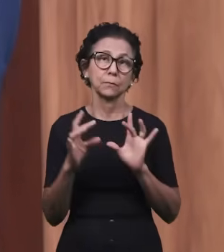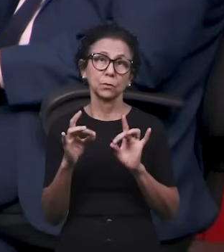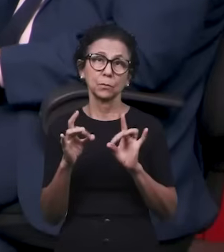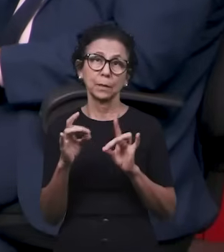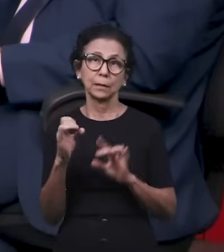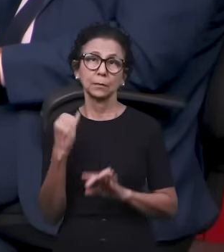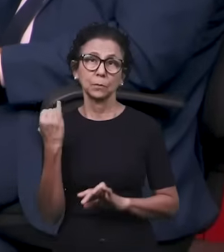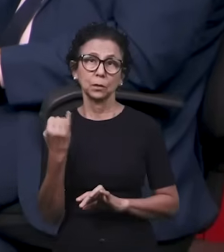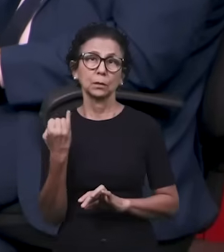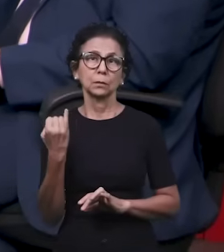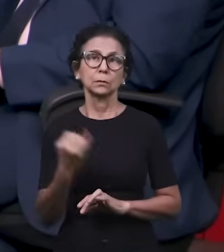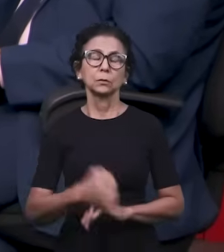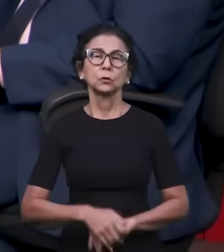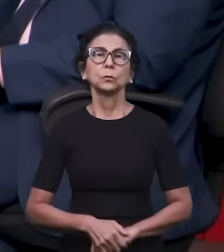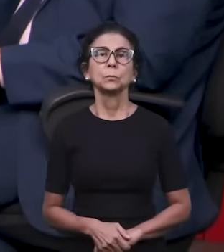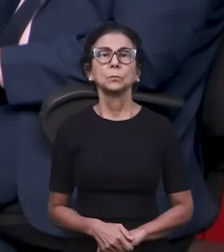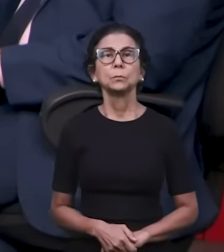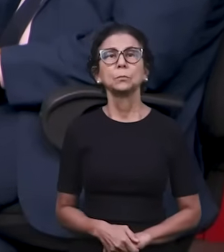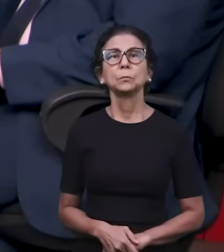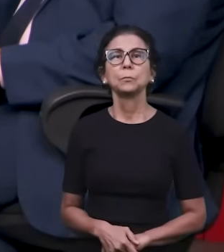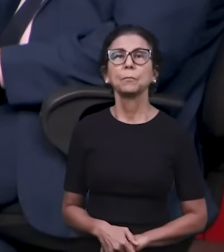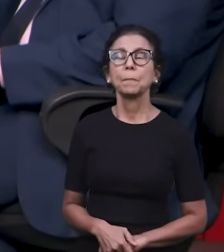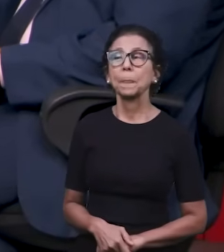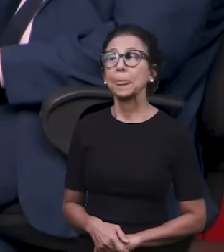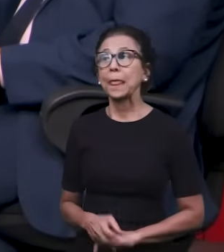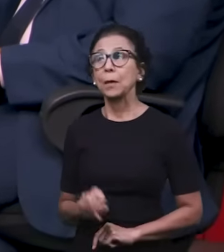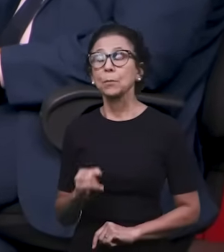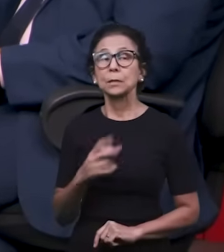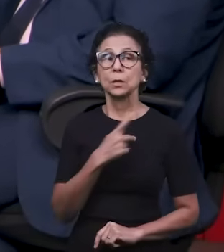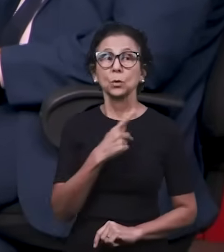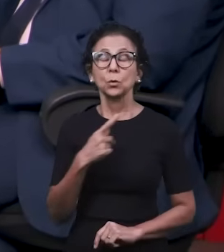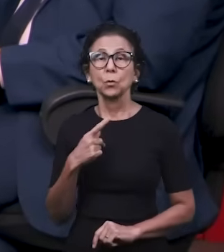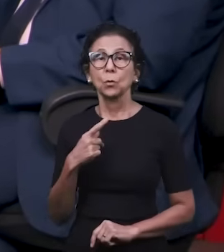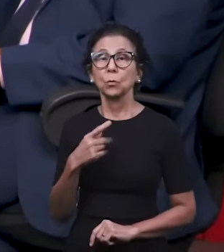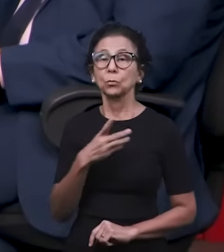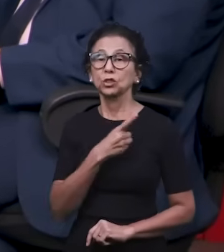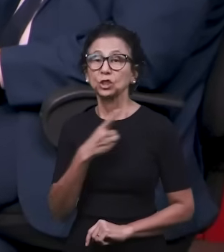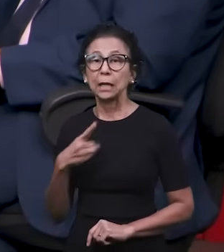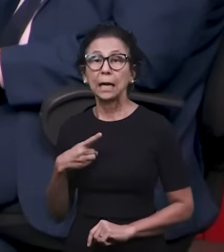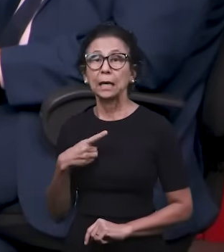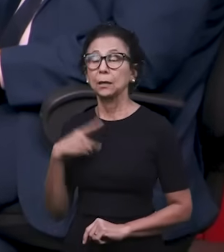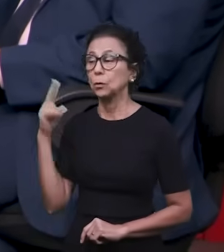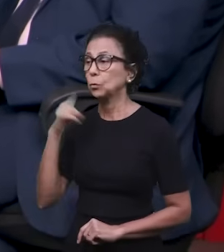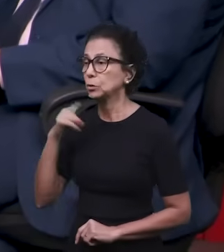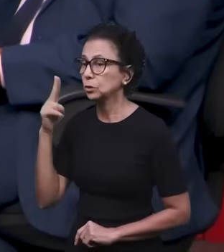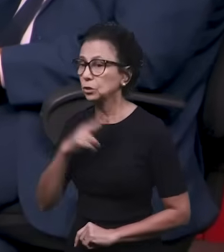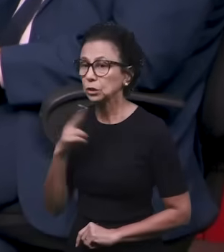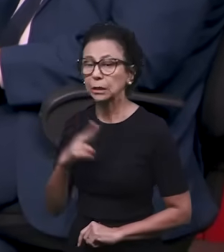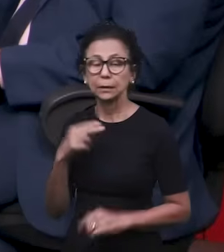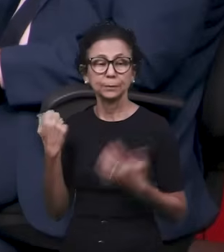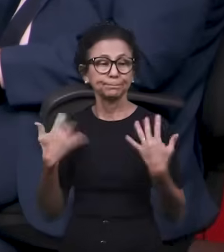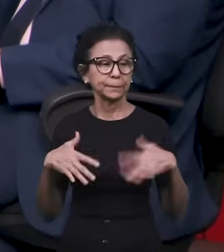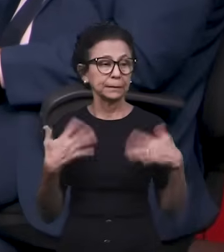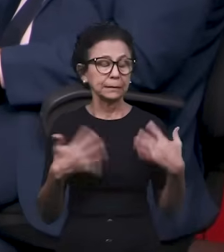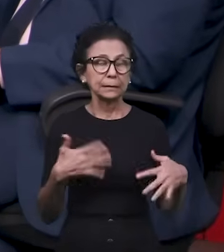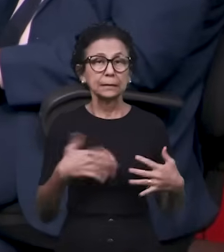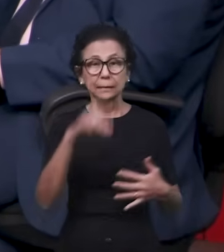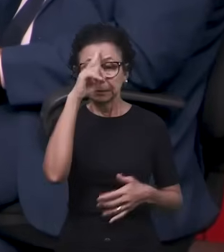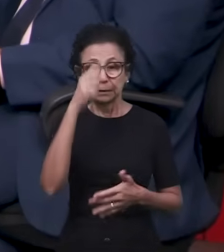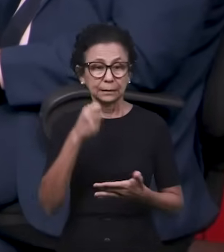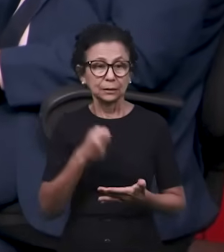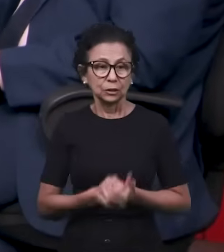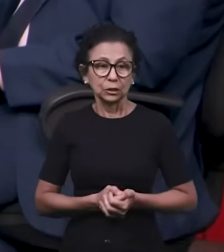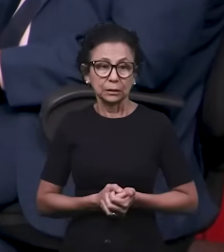É necessário. Ou mesmo que ele tenha que agir urgentemente, porque às vezes é uma emergência, mas logo em